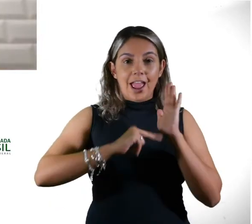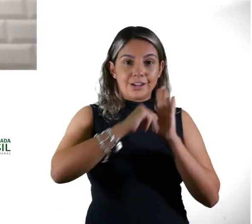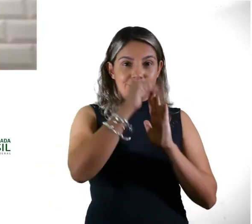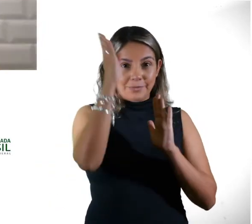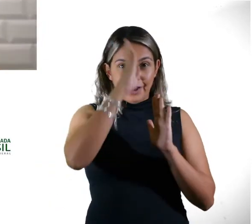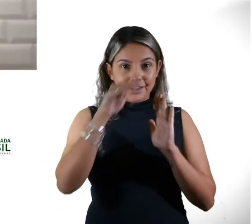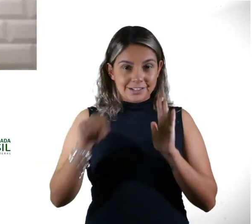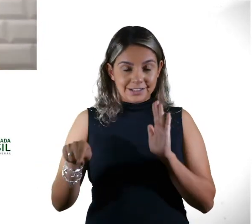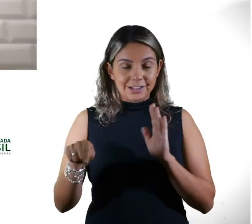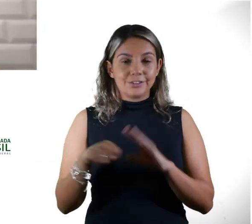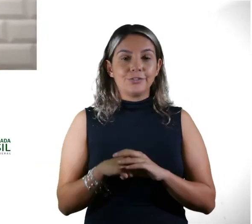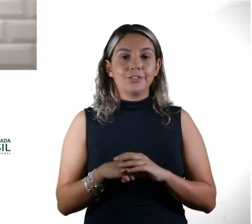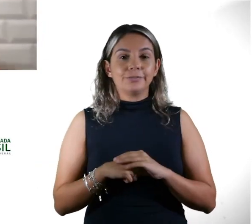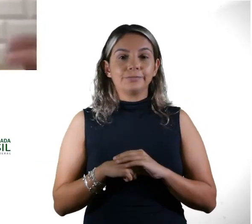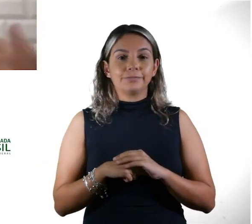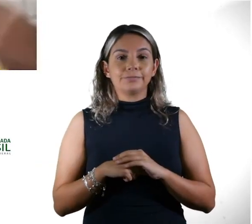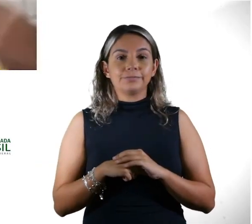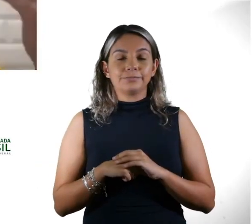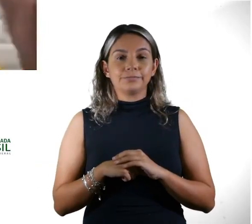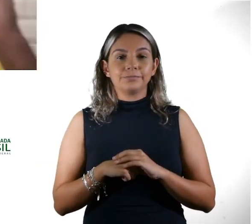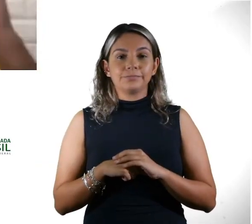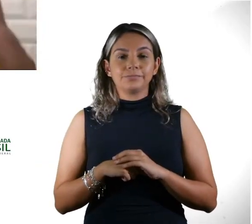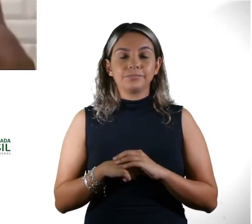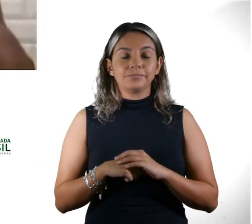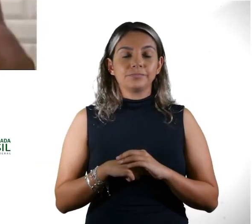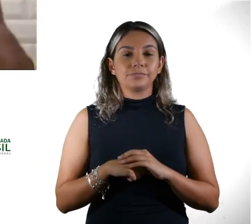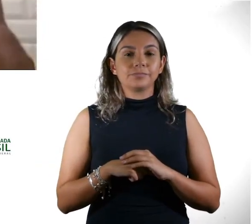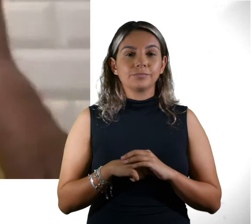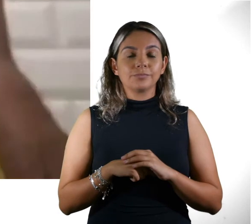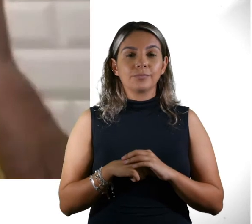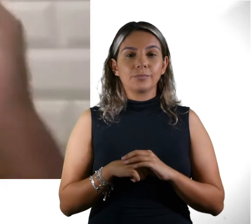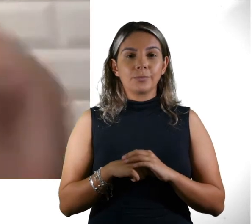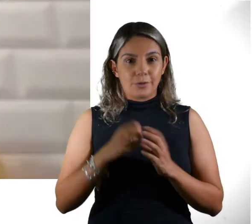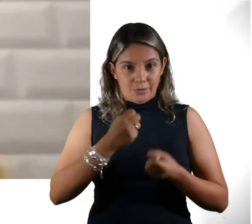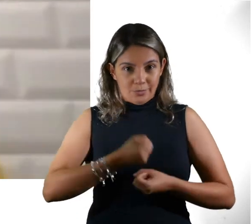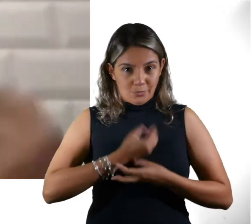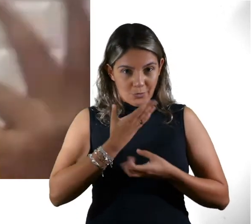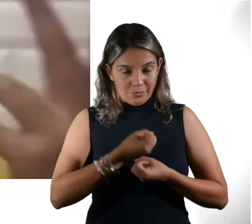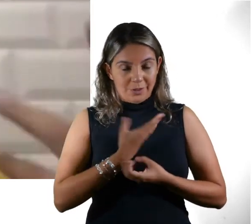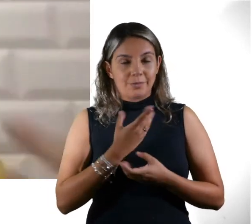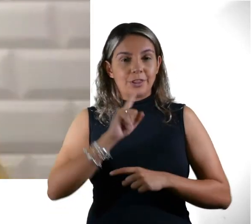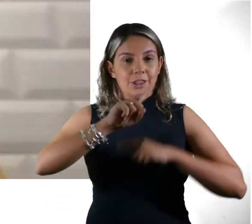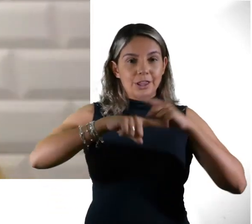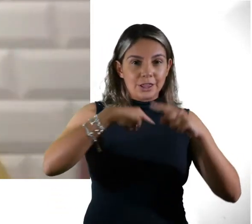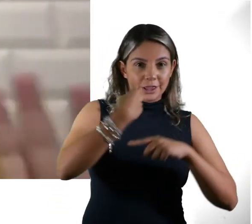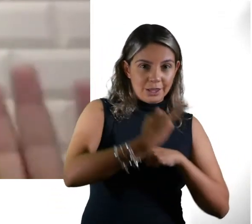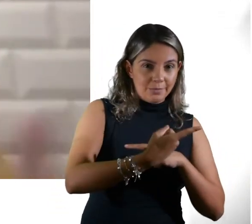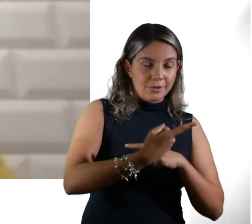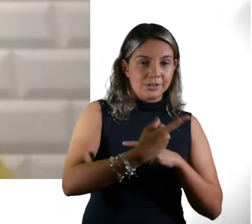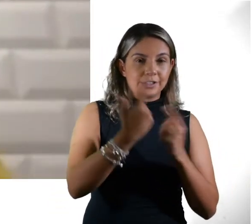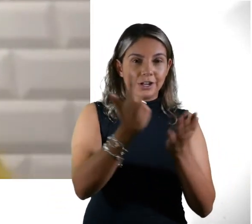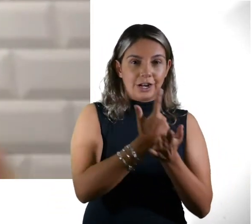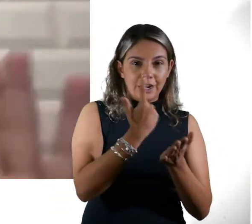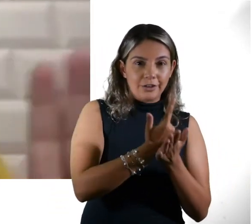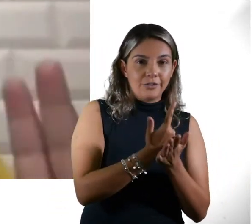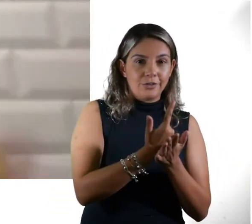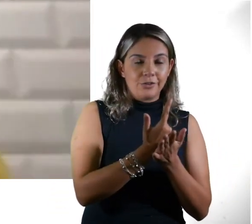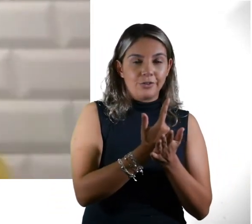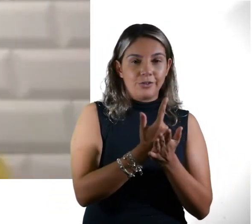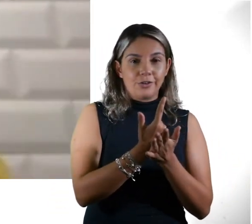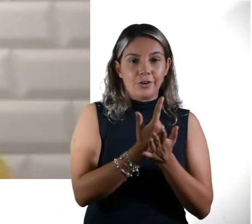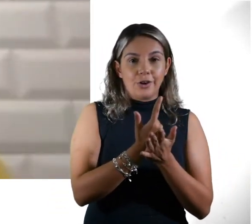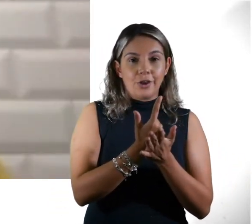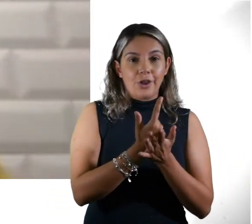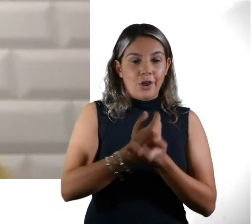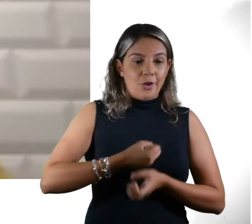Berlim, e eu colaborei com esse livro com os poemas. E depois a Lúcia é que sugeriu fazer um livro, juntar os